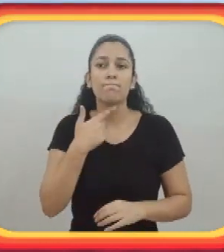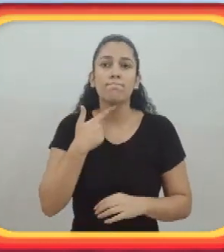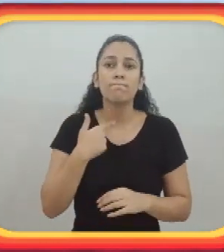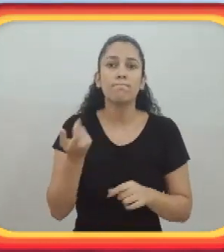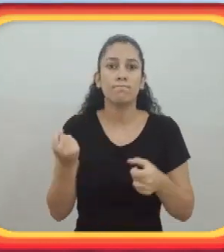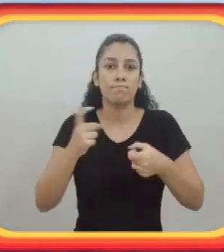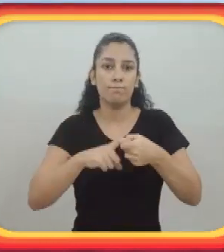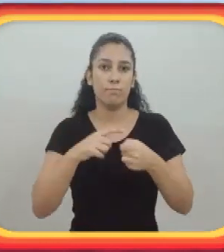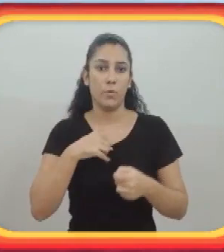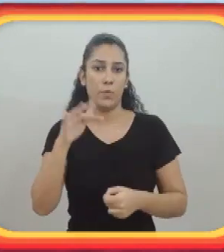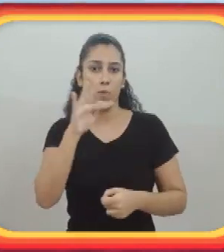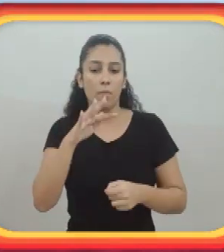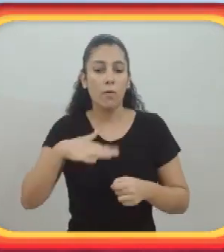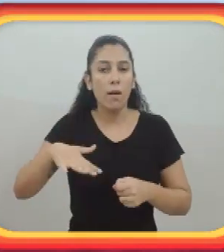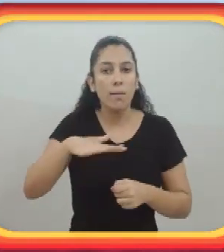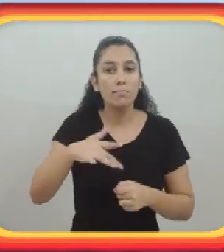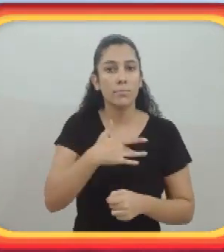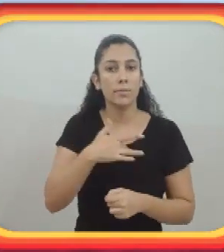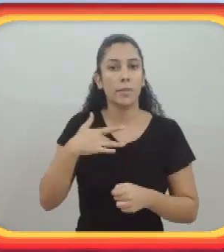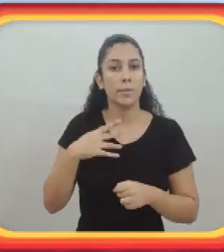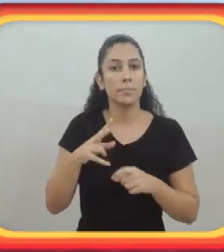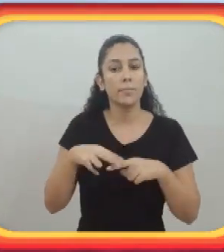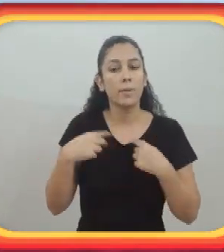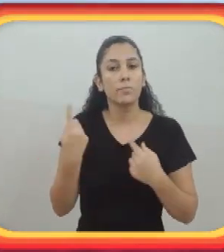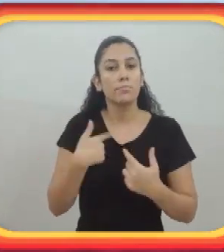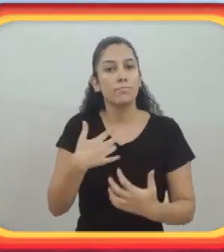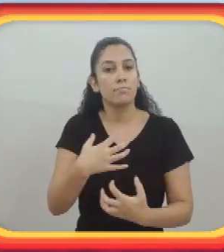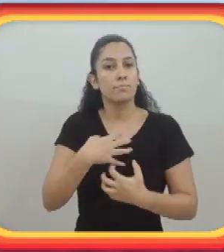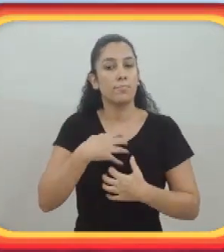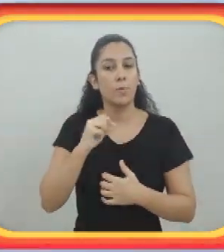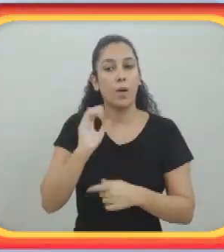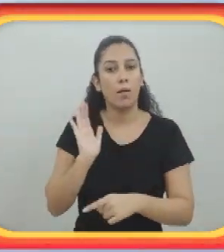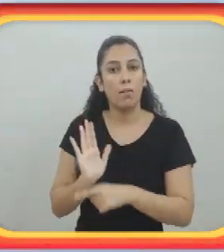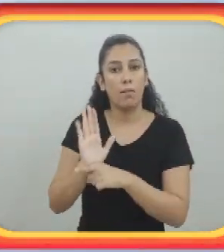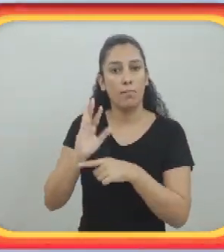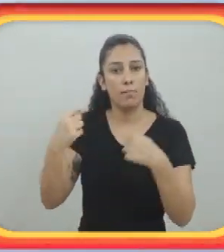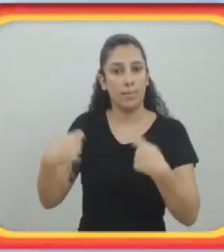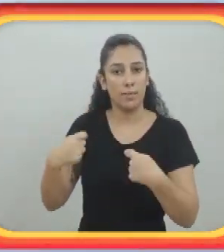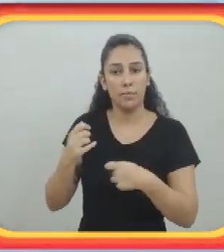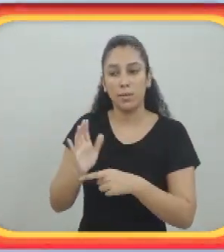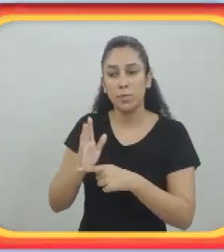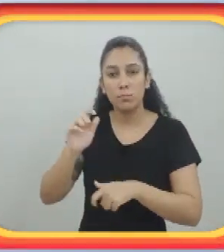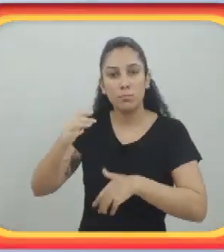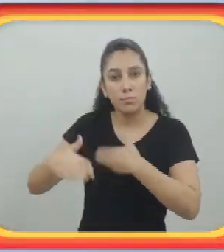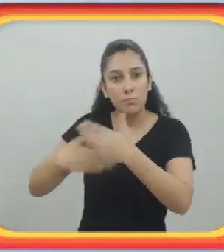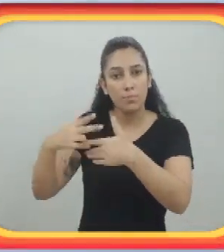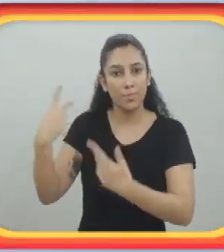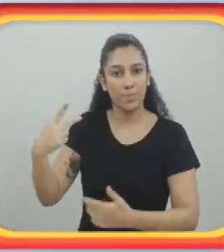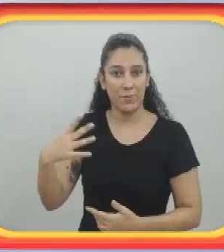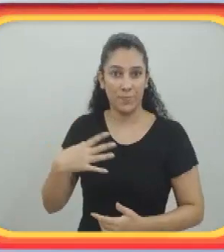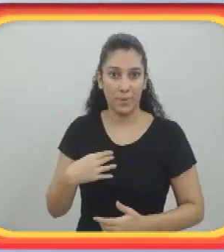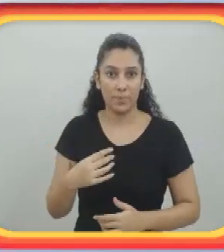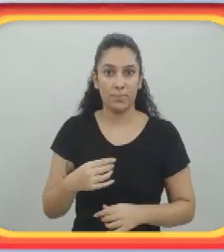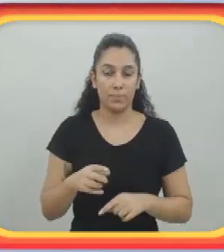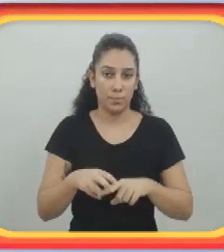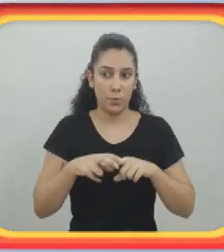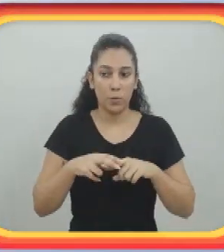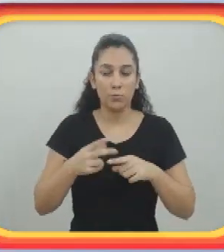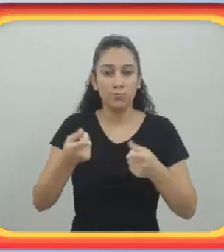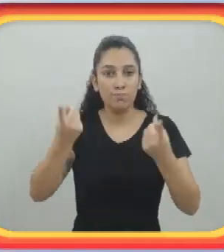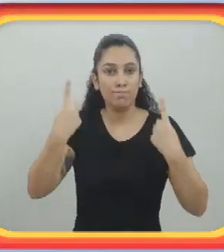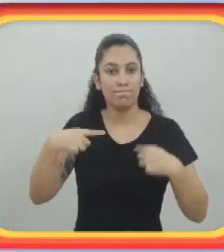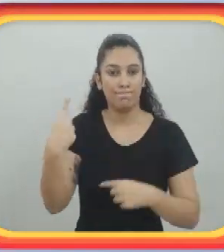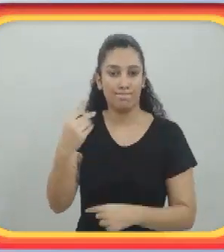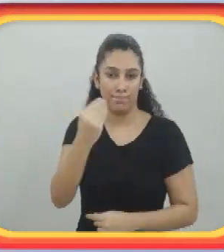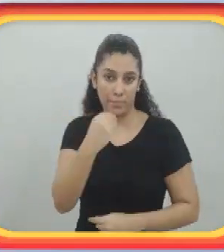E aí, conversando com a psicóloga que acompanhava o Lucas, eu falei que eu pretendia voltar a fazer uma